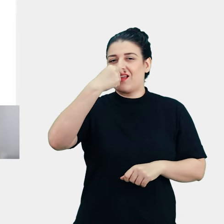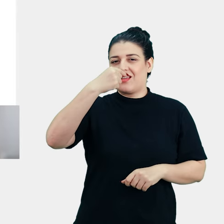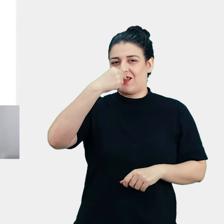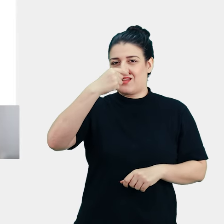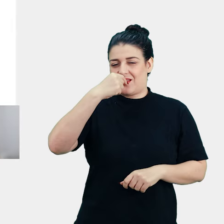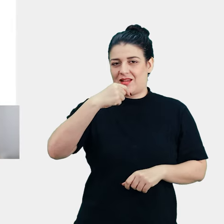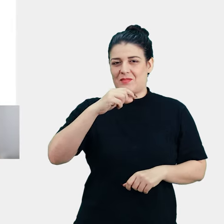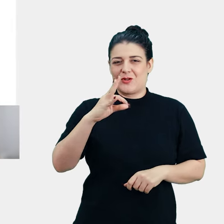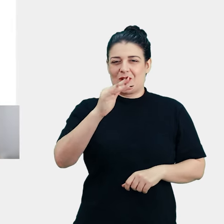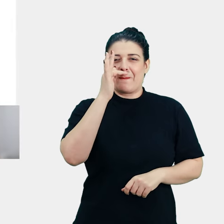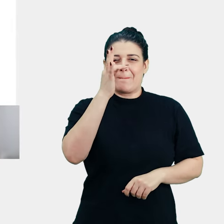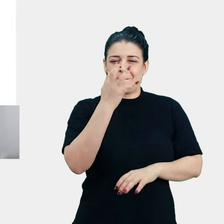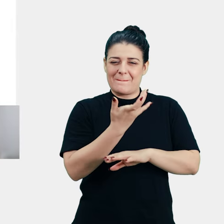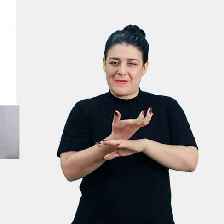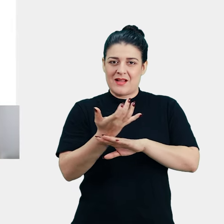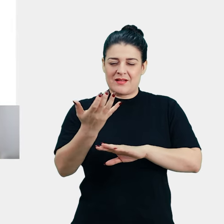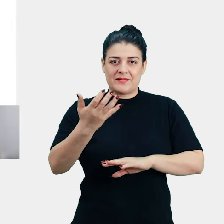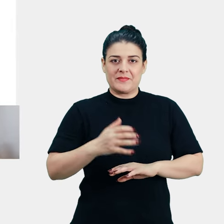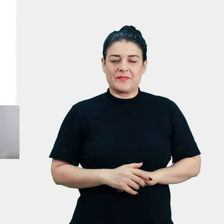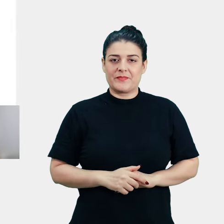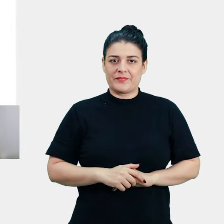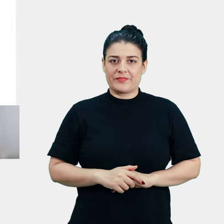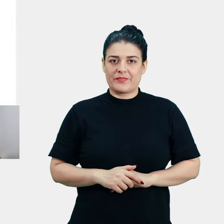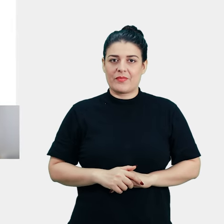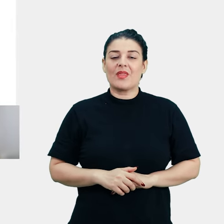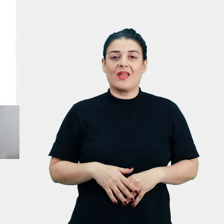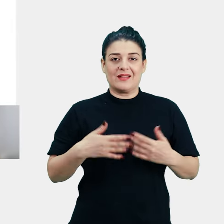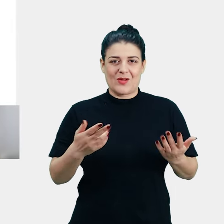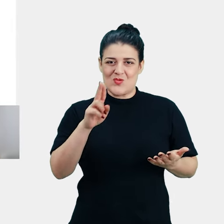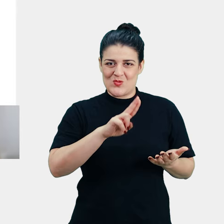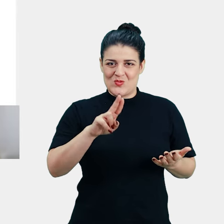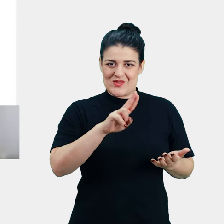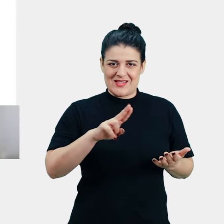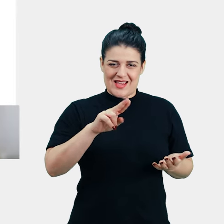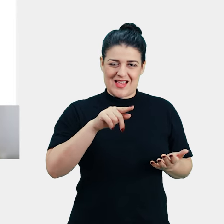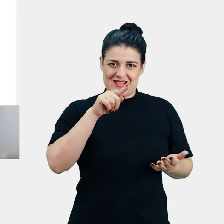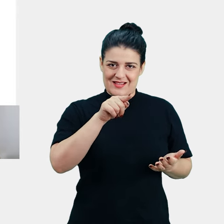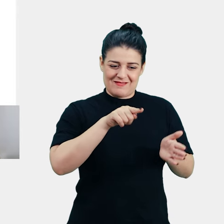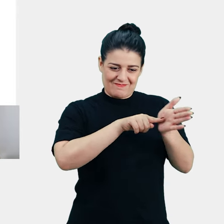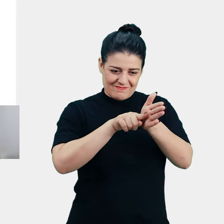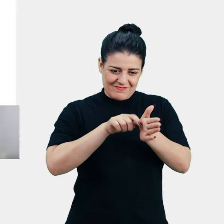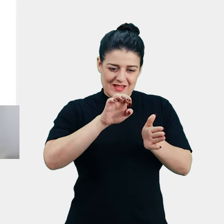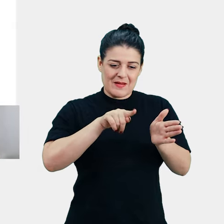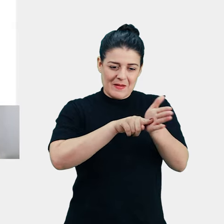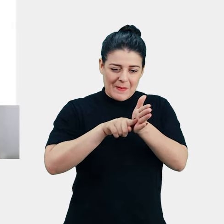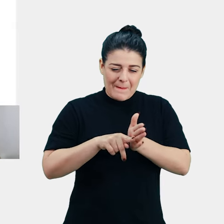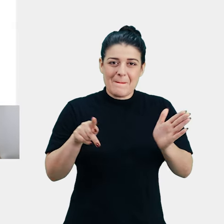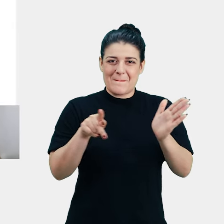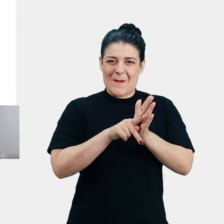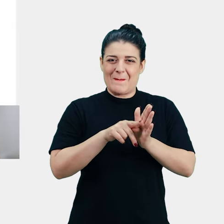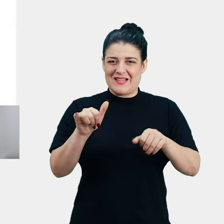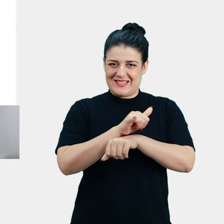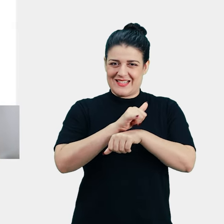esses extratos dessas plantas. E usando a espectrometria de massas nessa abordagem de metabolic